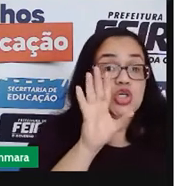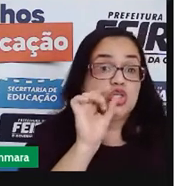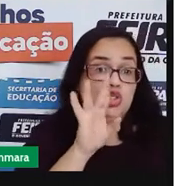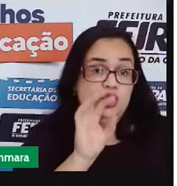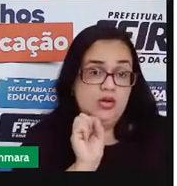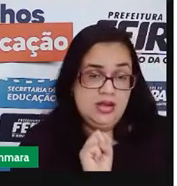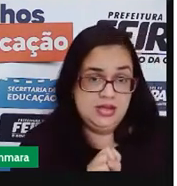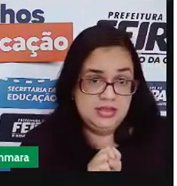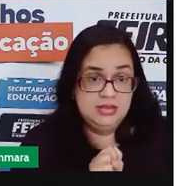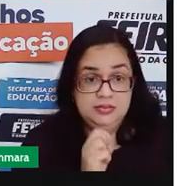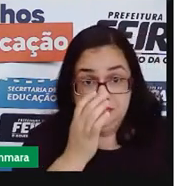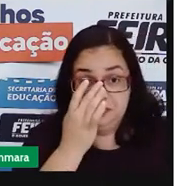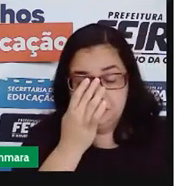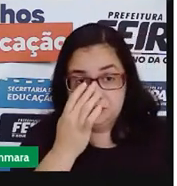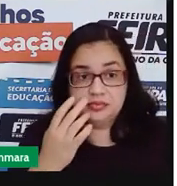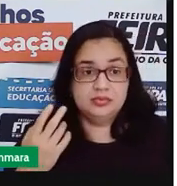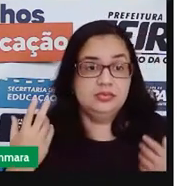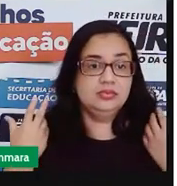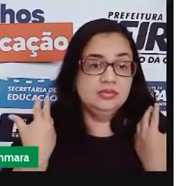S.